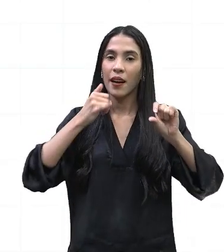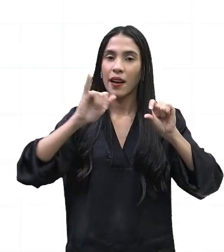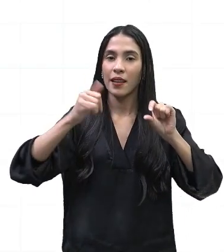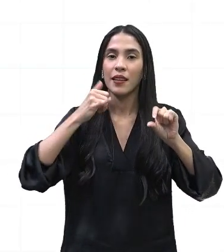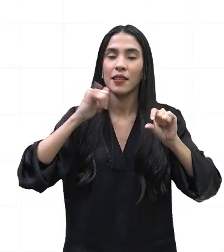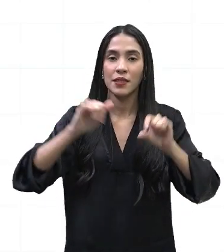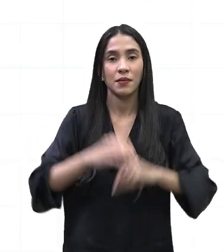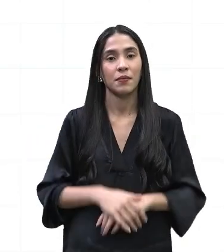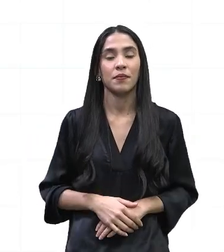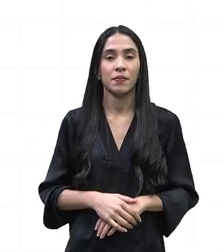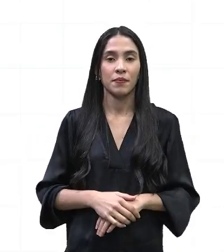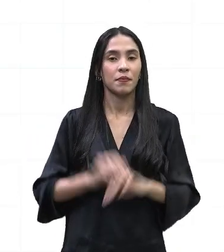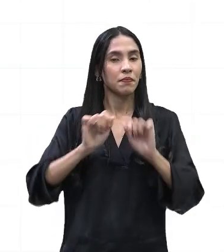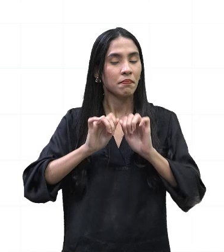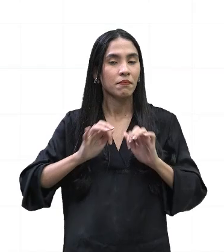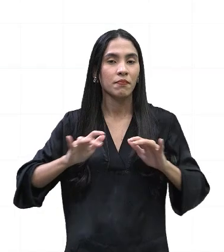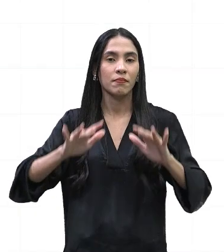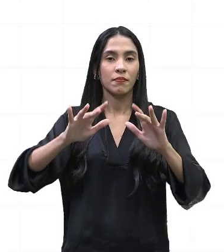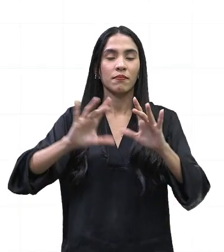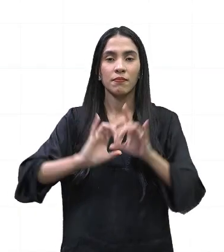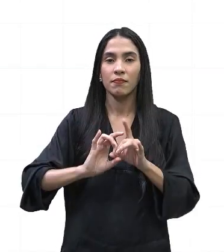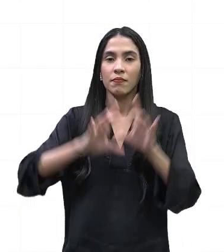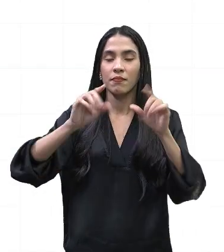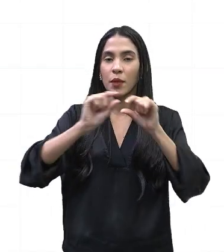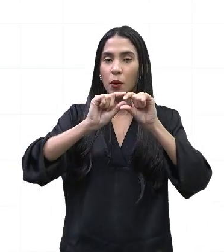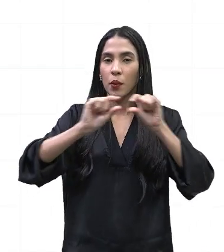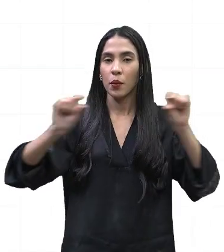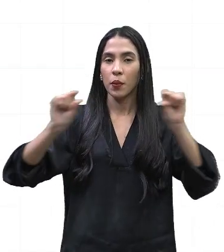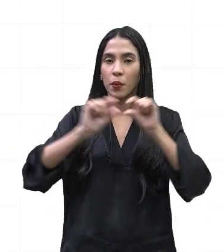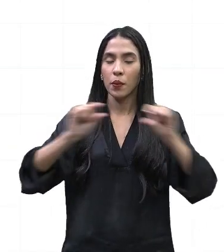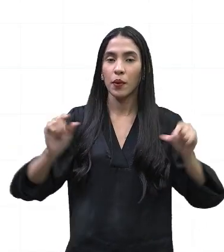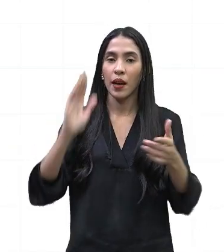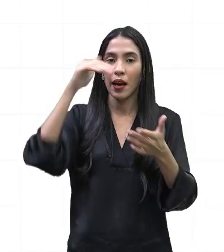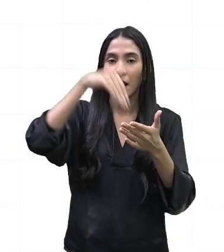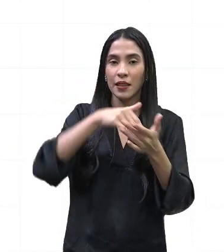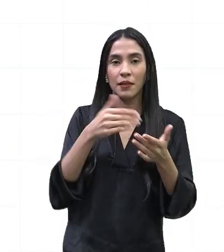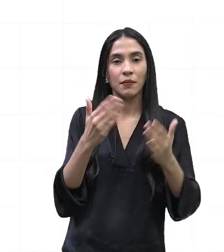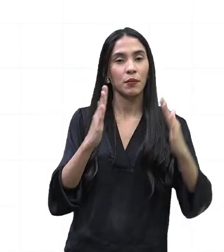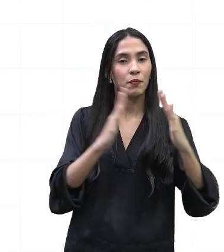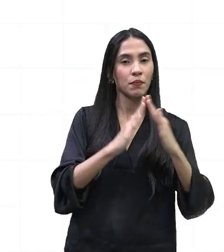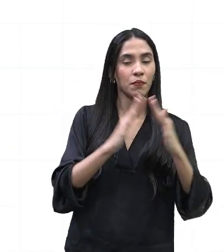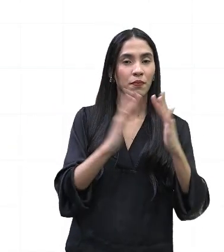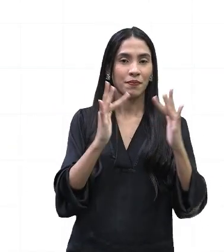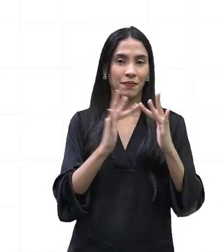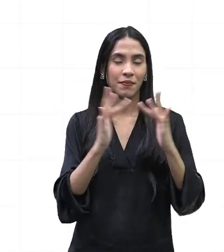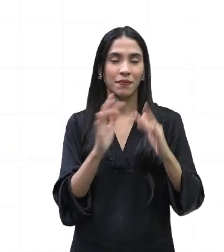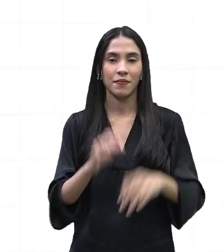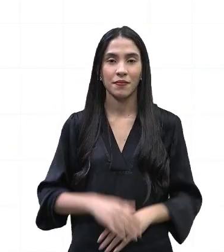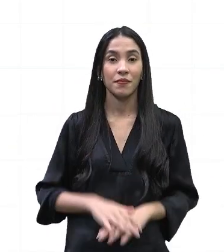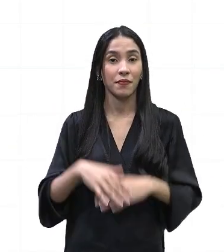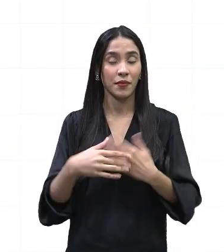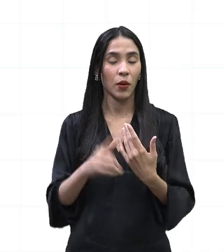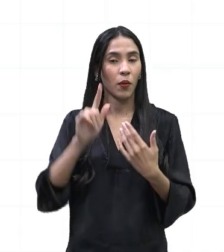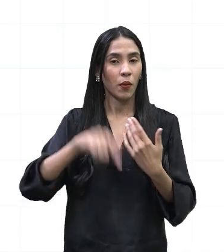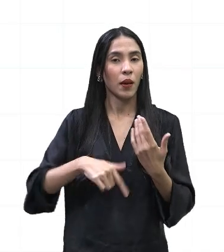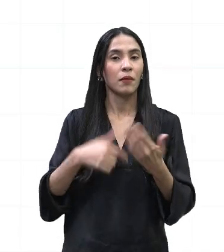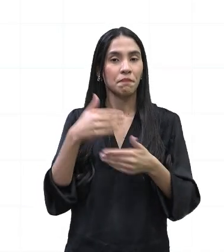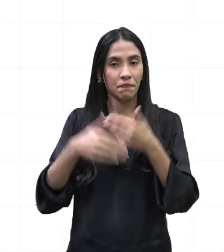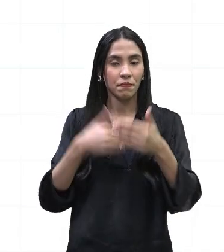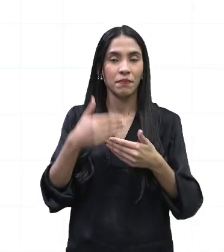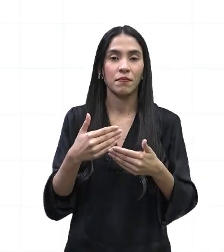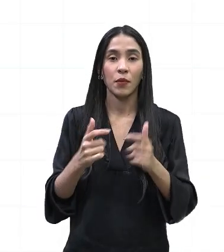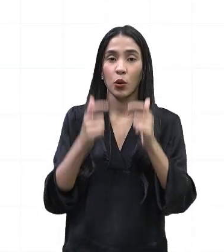aí, né, a energia flui por essas linhas de transmissão até chegar à casa da gente, tá bom? Então é dessa maneira o funcionamento